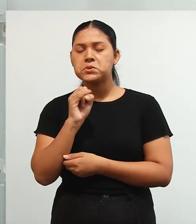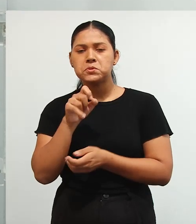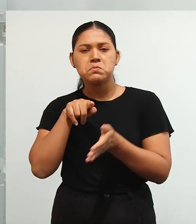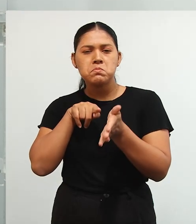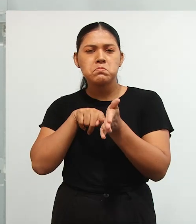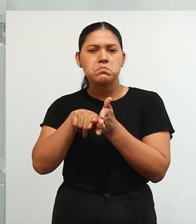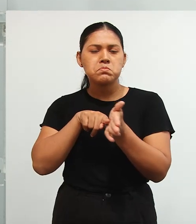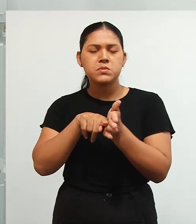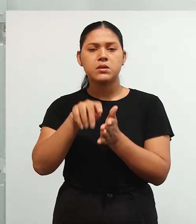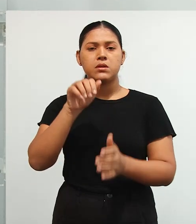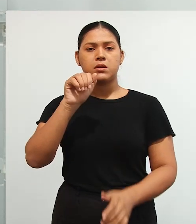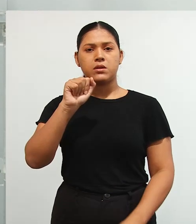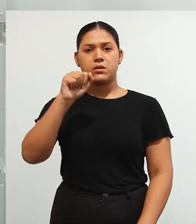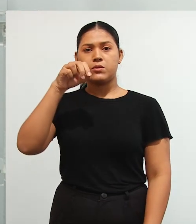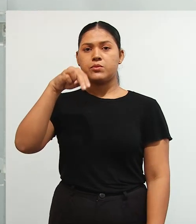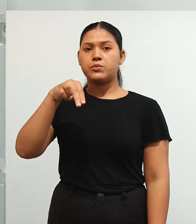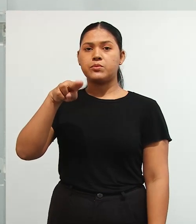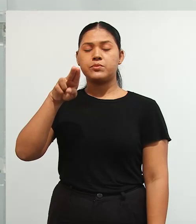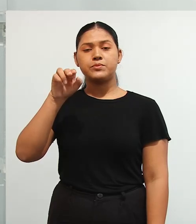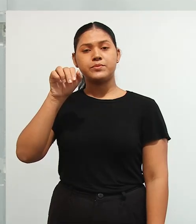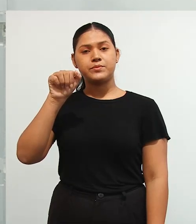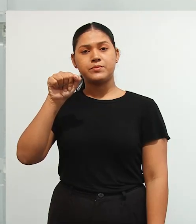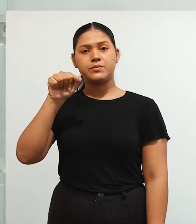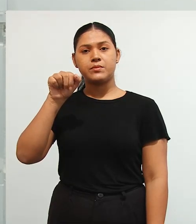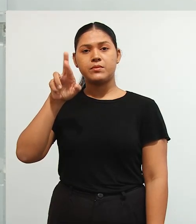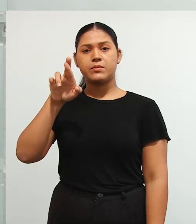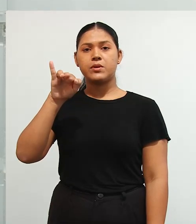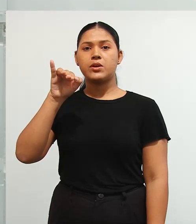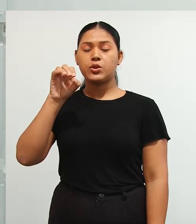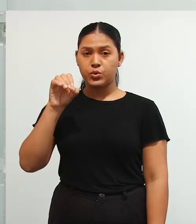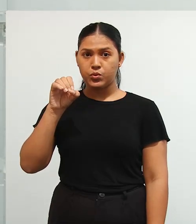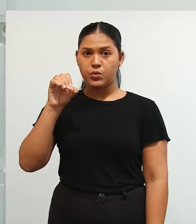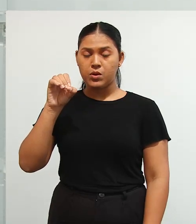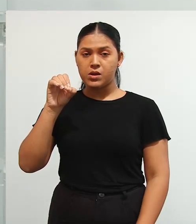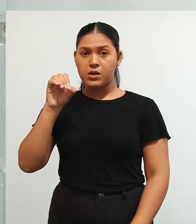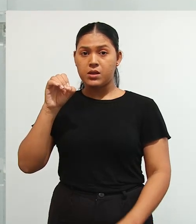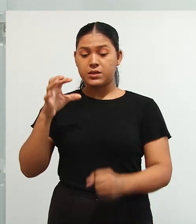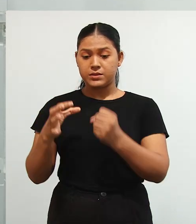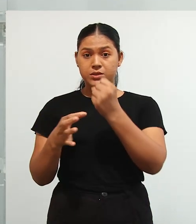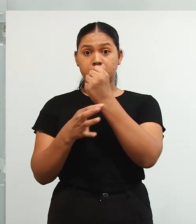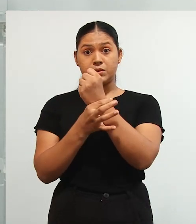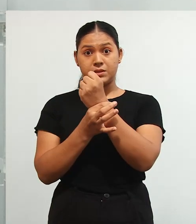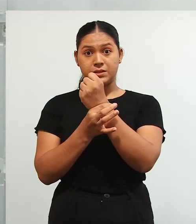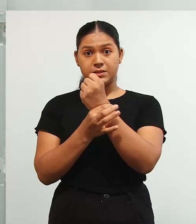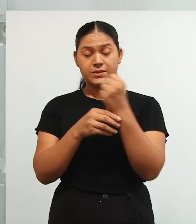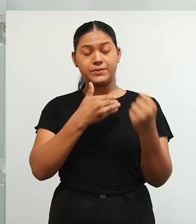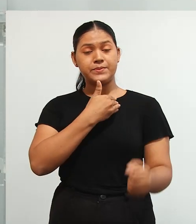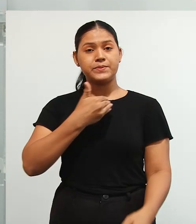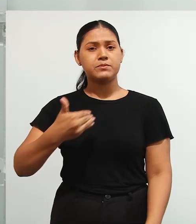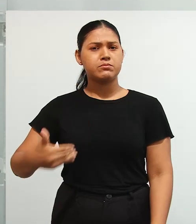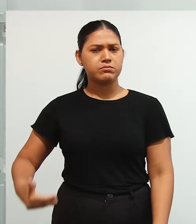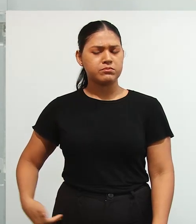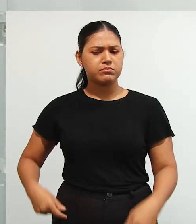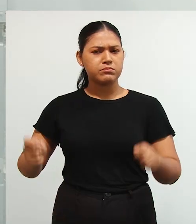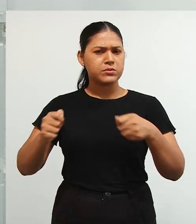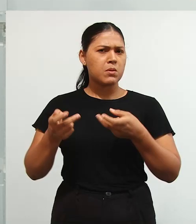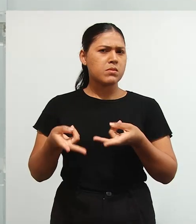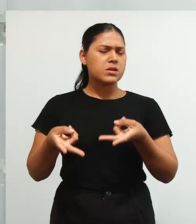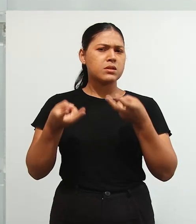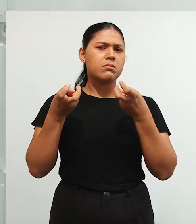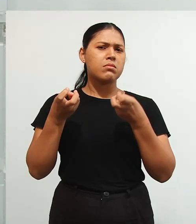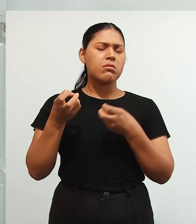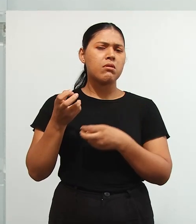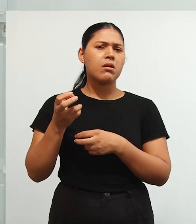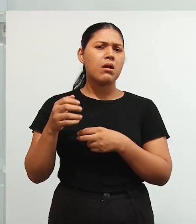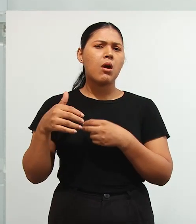Segurança Pública, você vai ver que é esta maior parte da população que está encarcerada. Se você volta ao censo, você